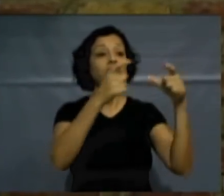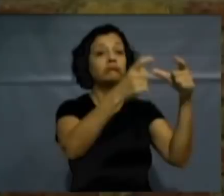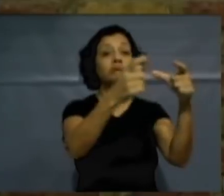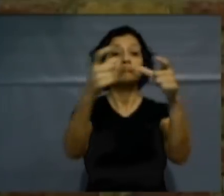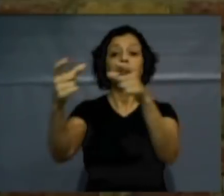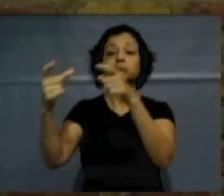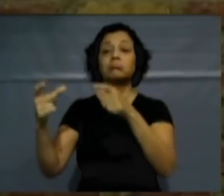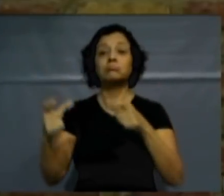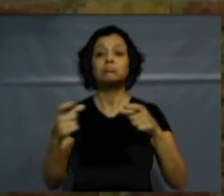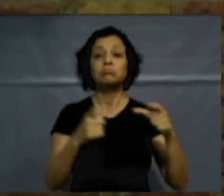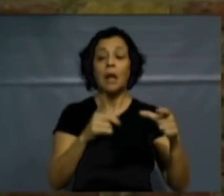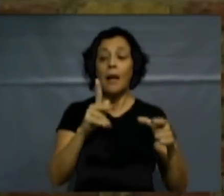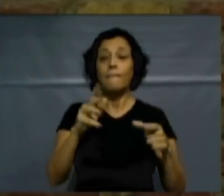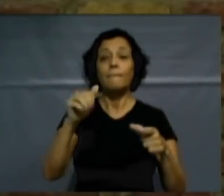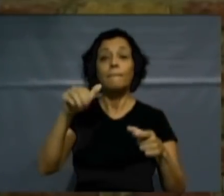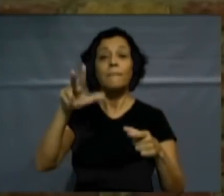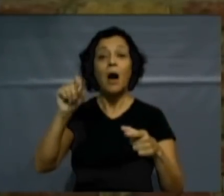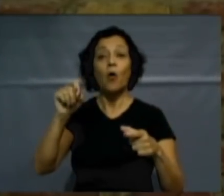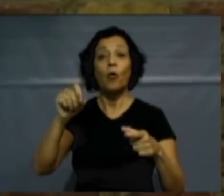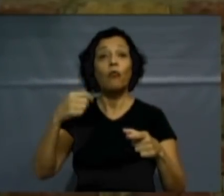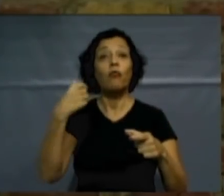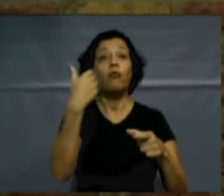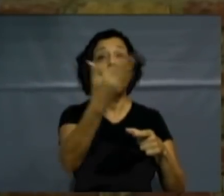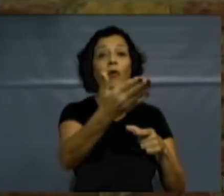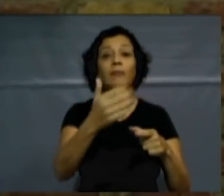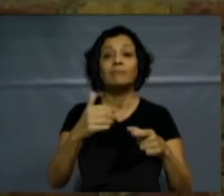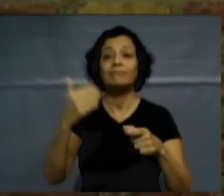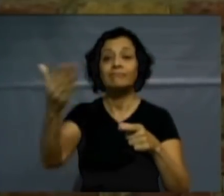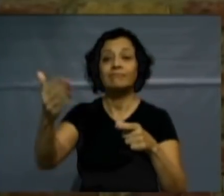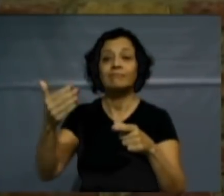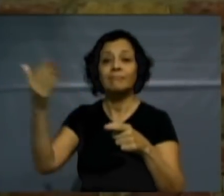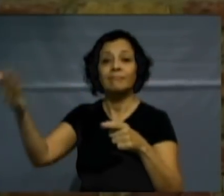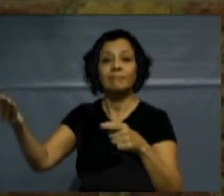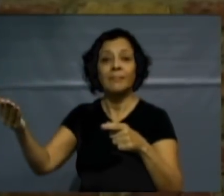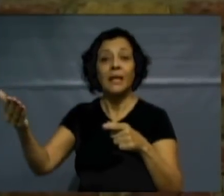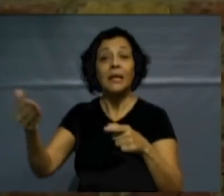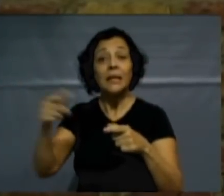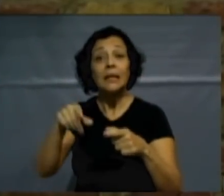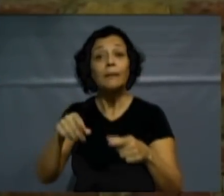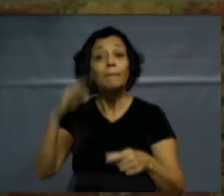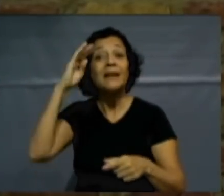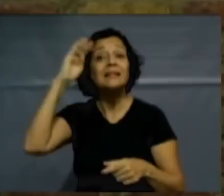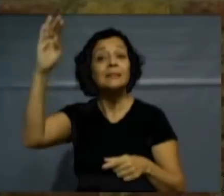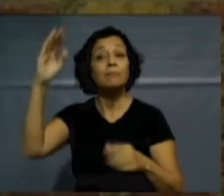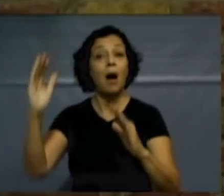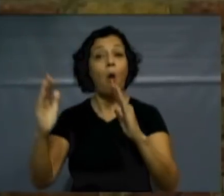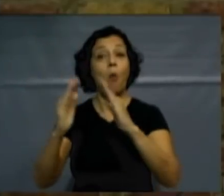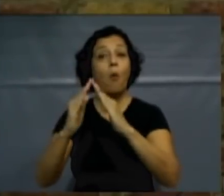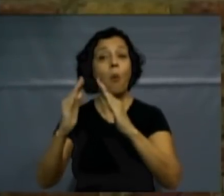lugares que Paulo passou e da sua principal morada,